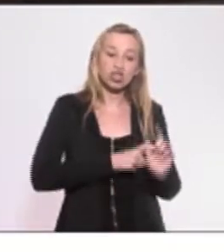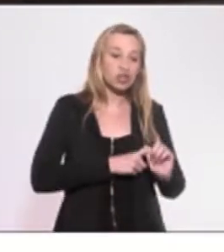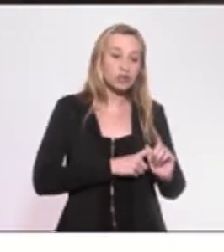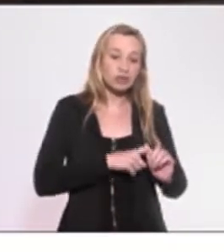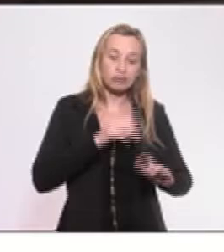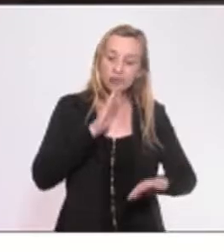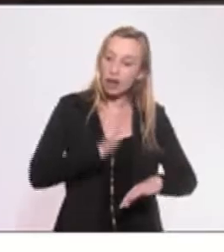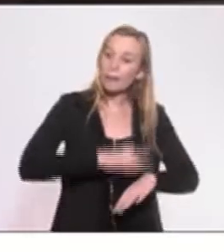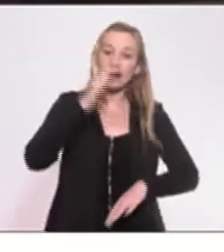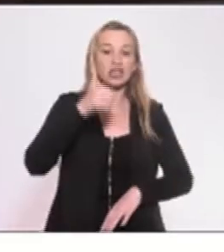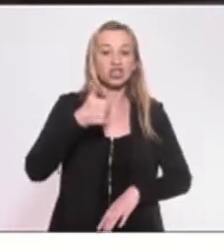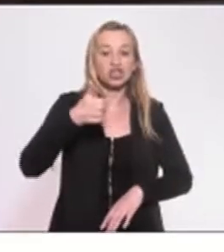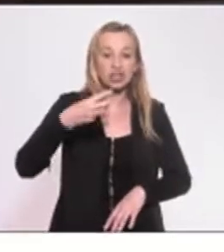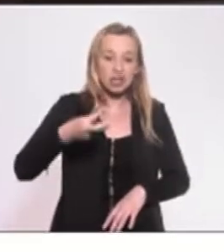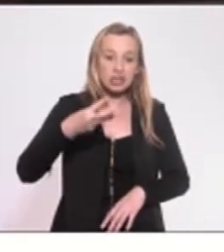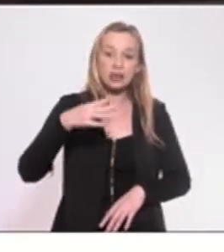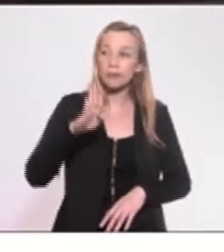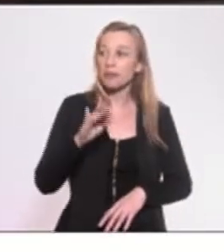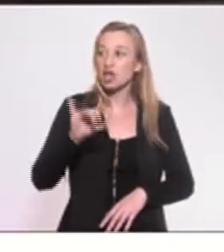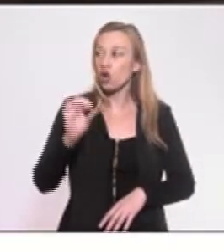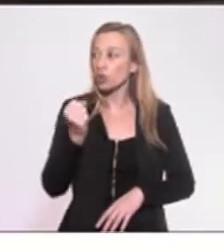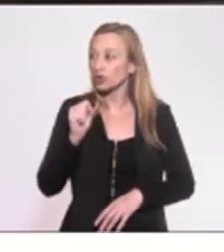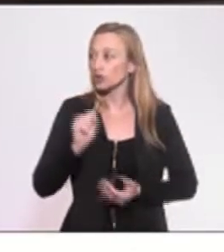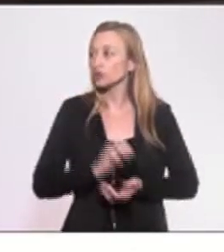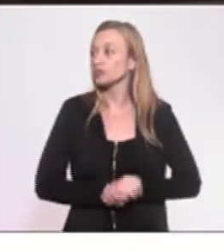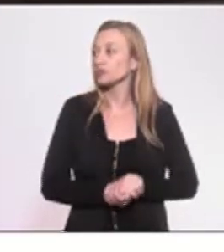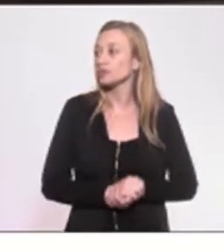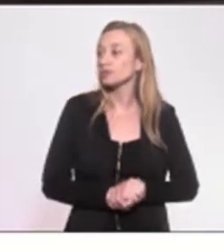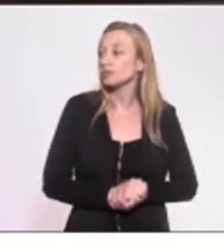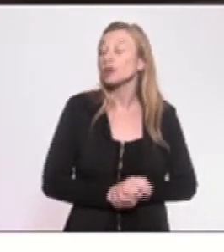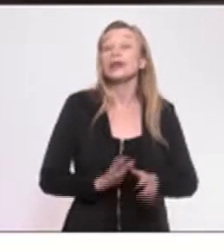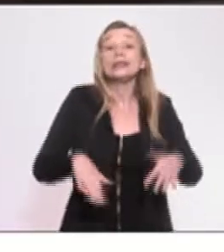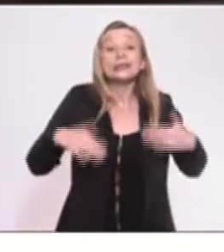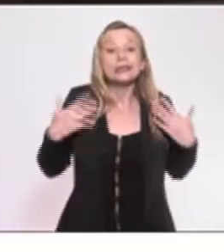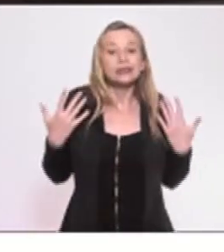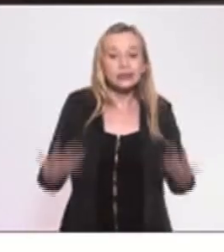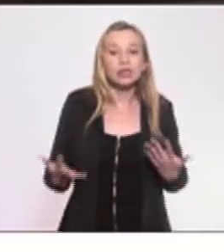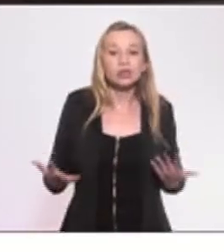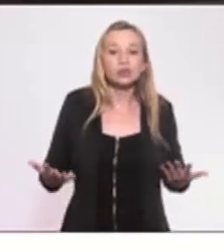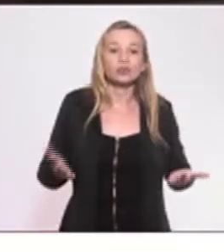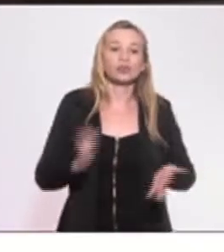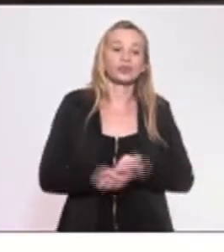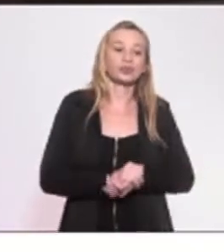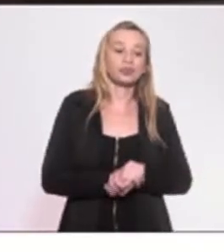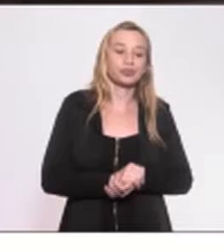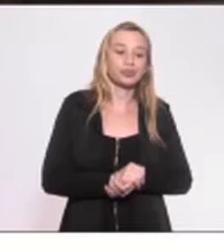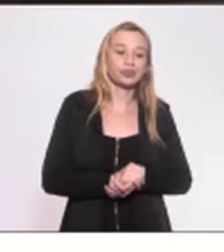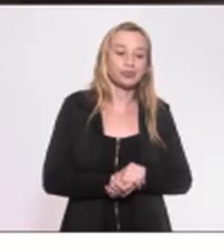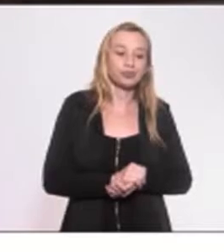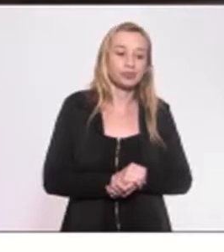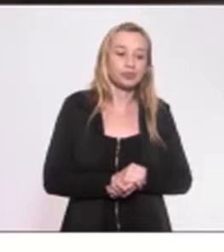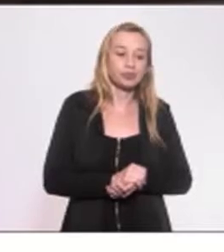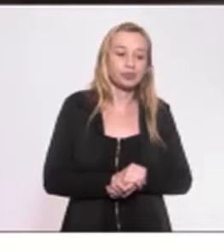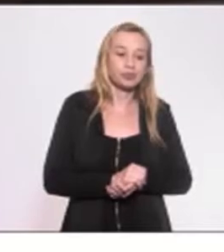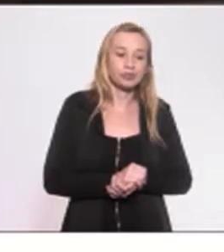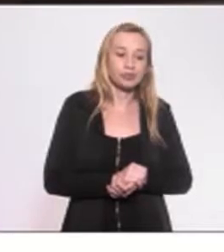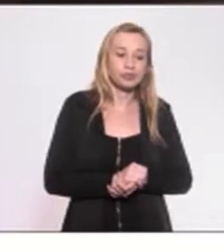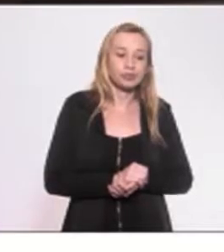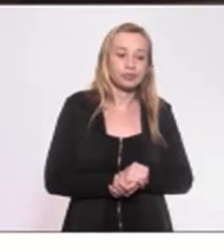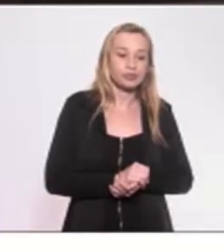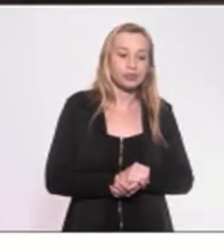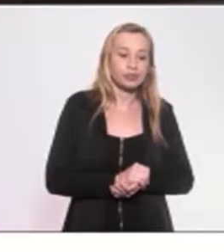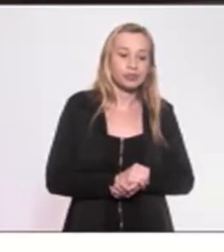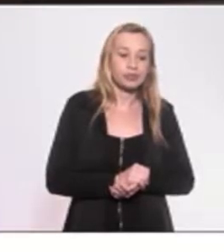bilhões, que precisa ser expurgado. Então, essas duas premissas é para abrir